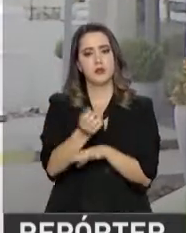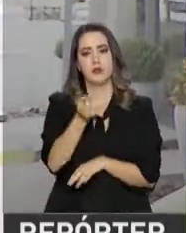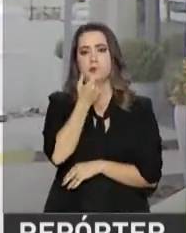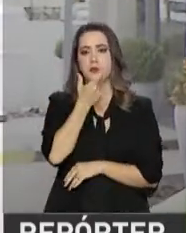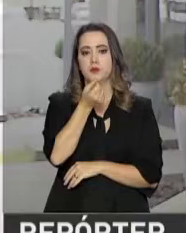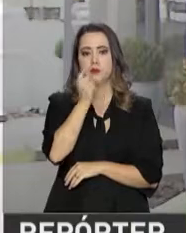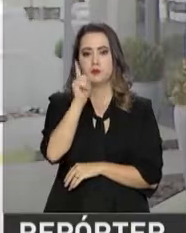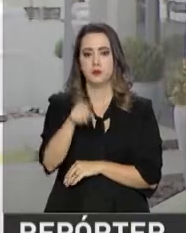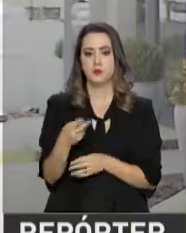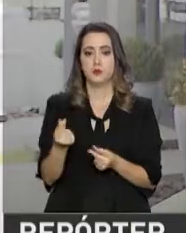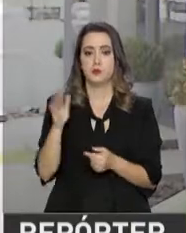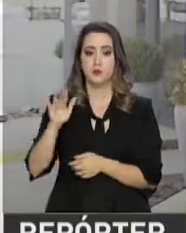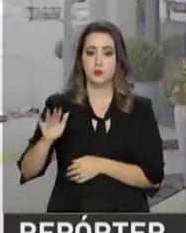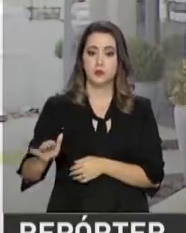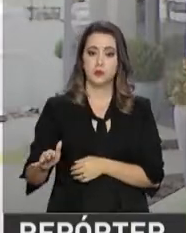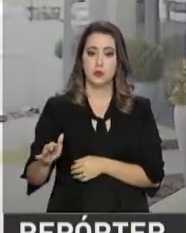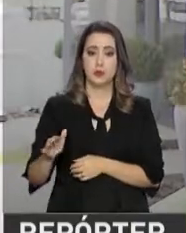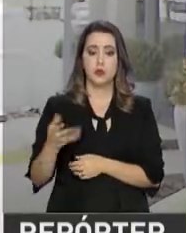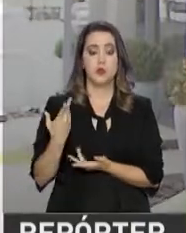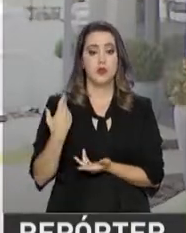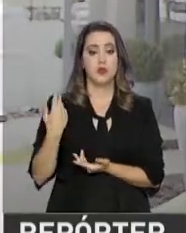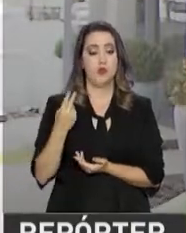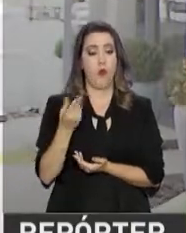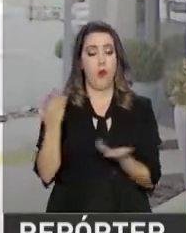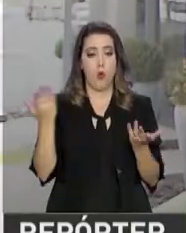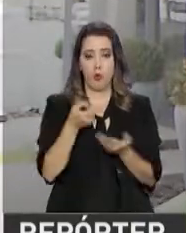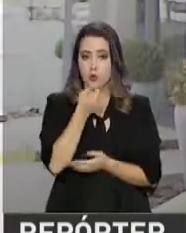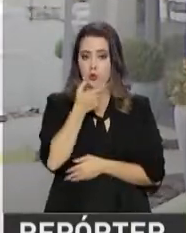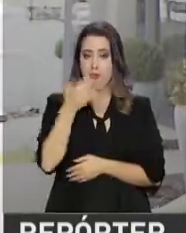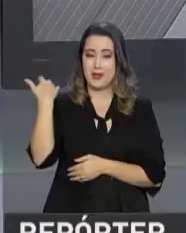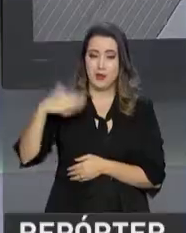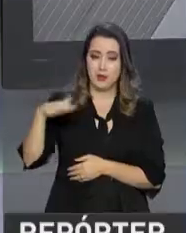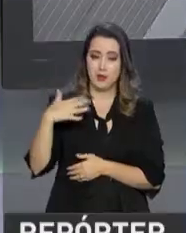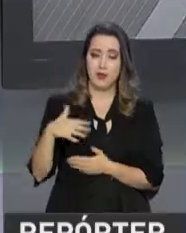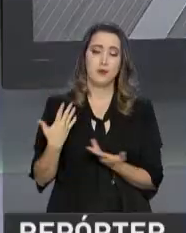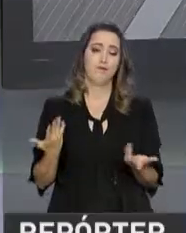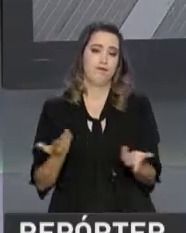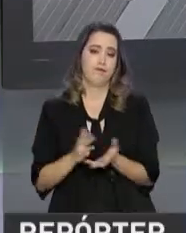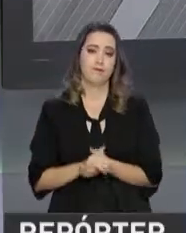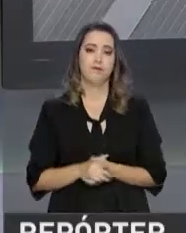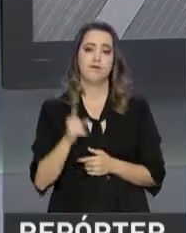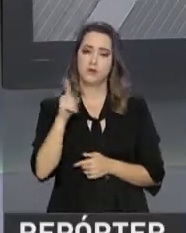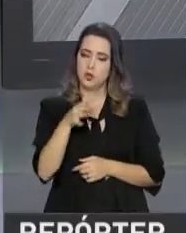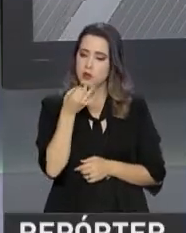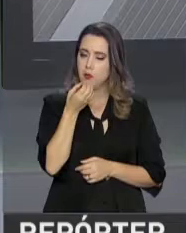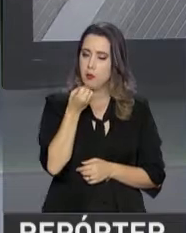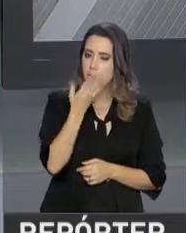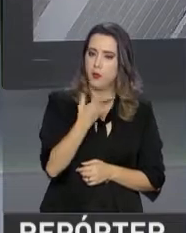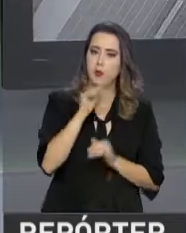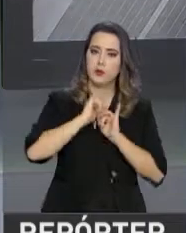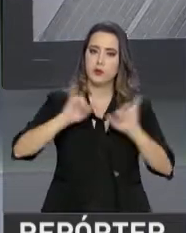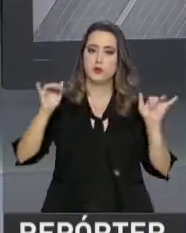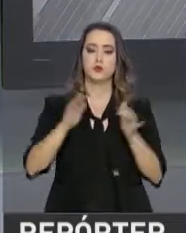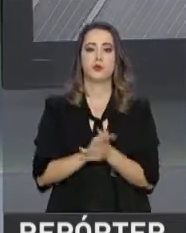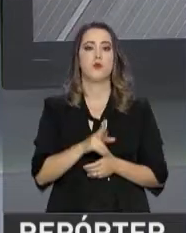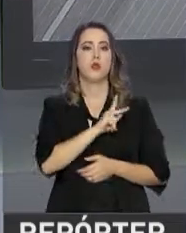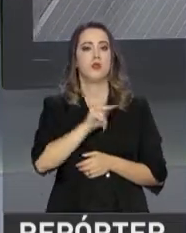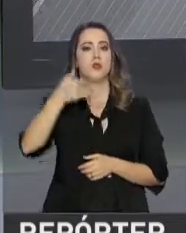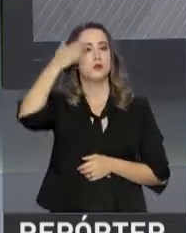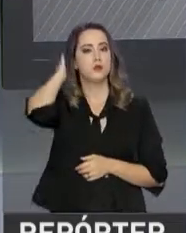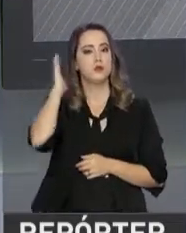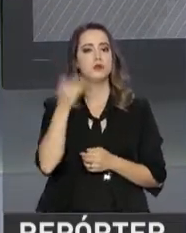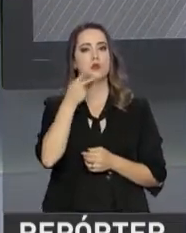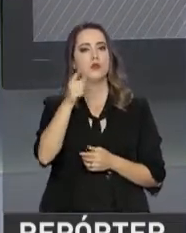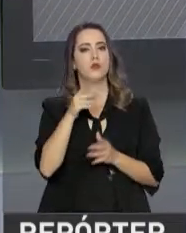é de alto custo para uma doença rara é muito bom e é válido com certeza é uma ótima notícia e olha só o presidente michel temer